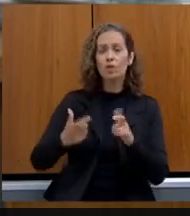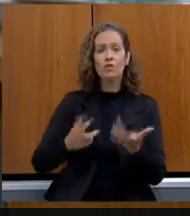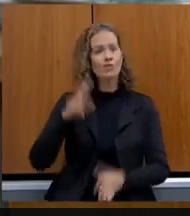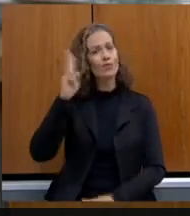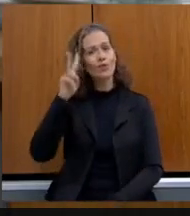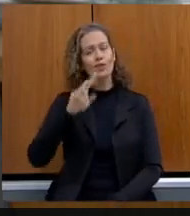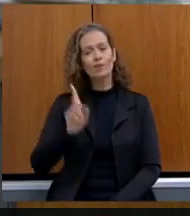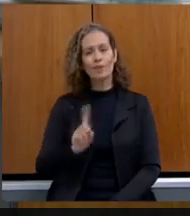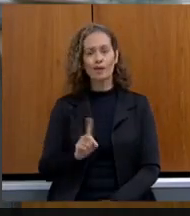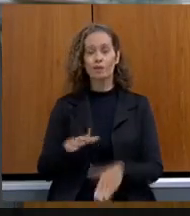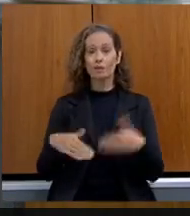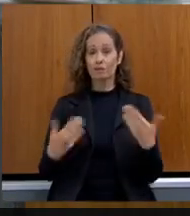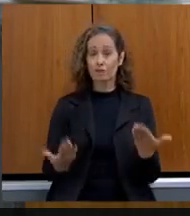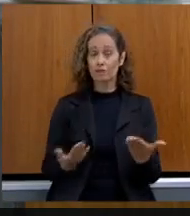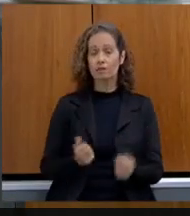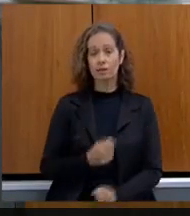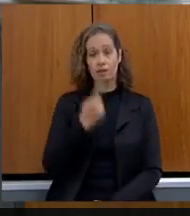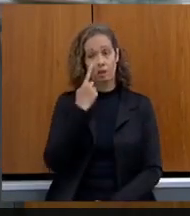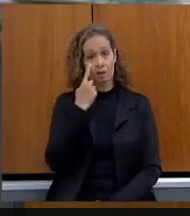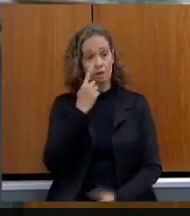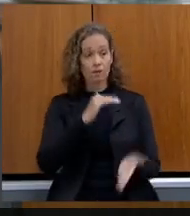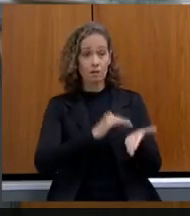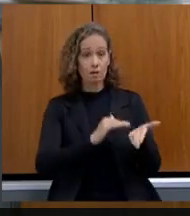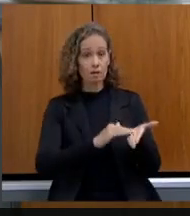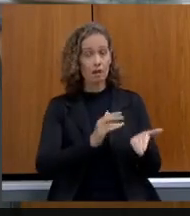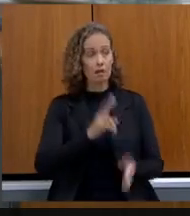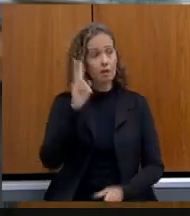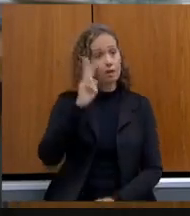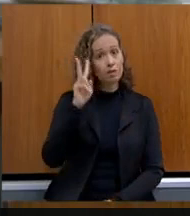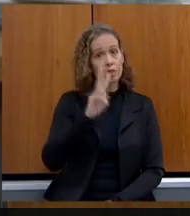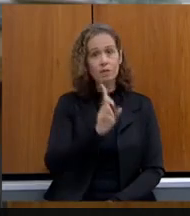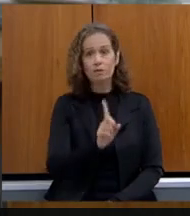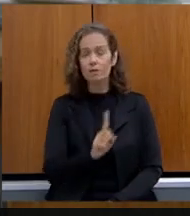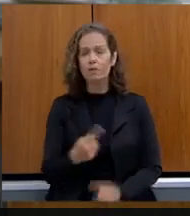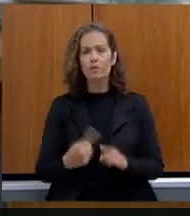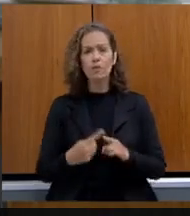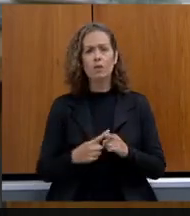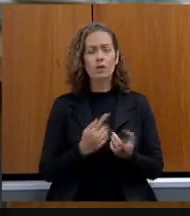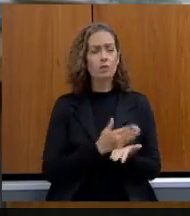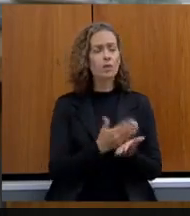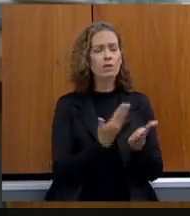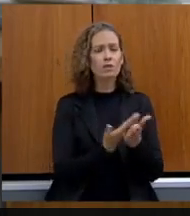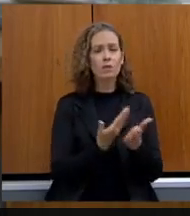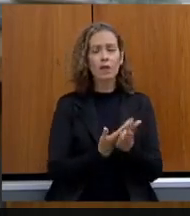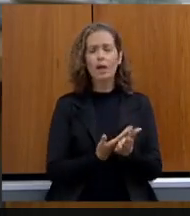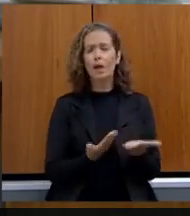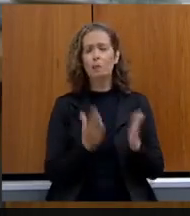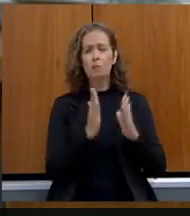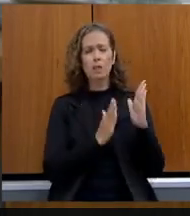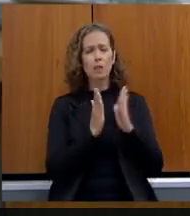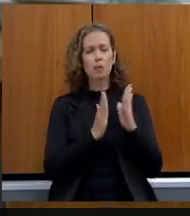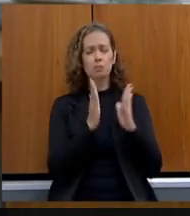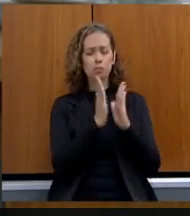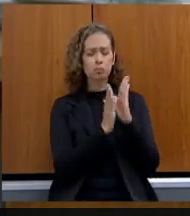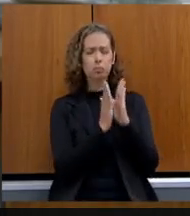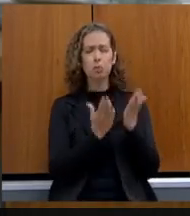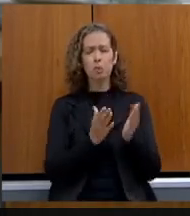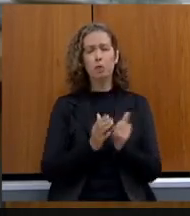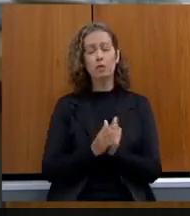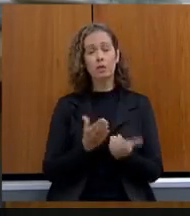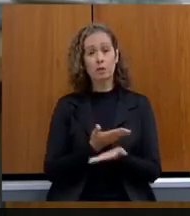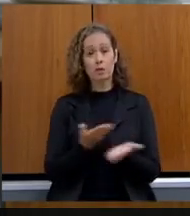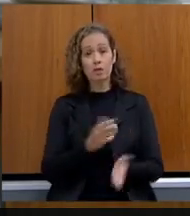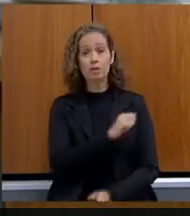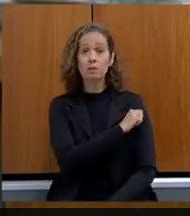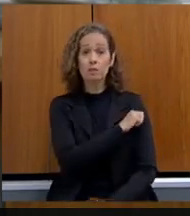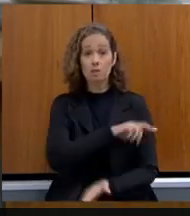secretária ele não tem lembrança porque eles ficaram muito pouco tempo então esses estudantes que a gente deve né O Retorno é